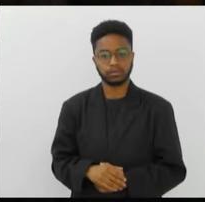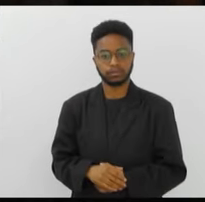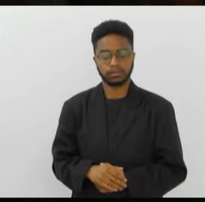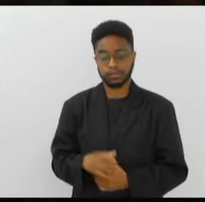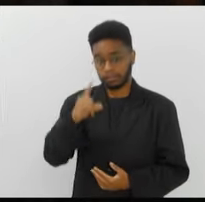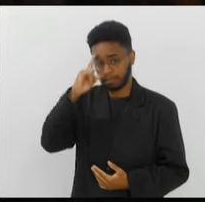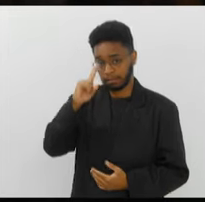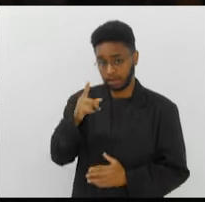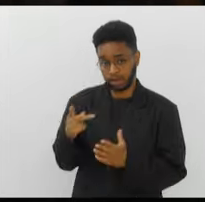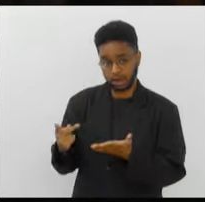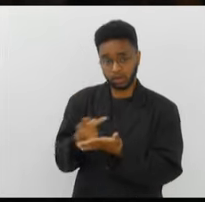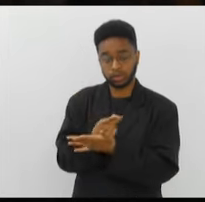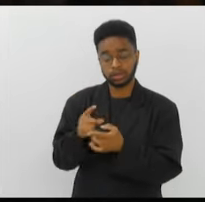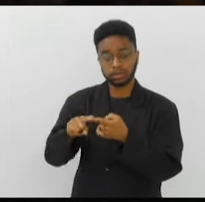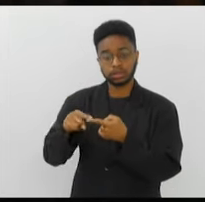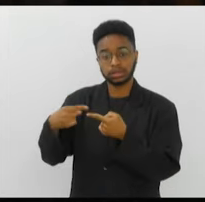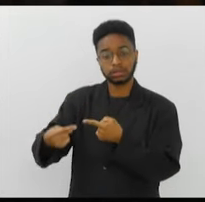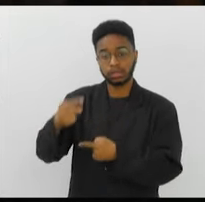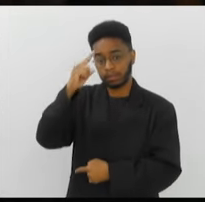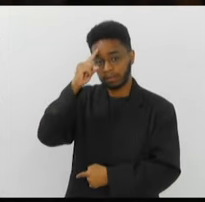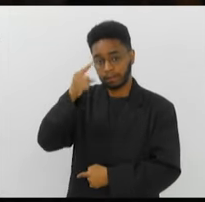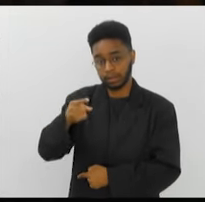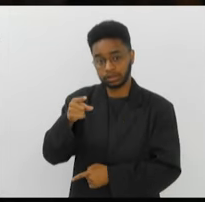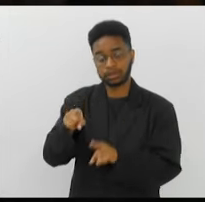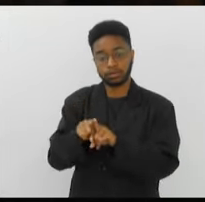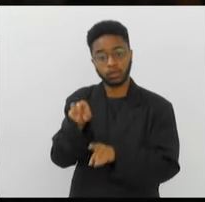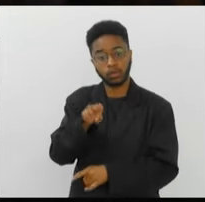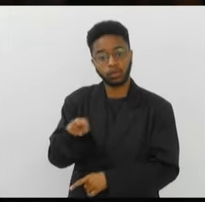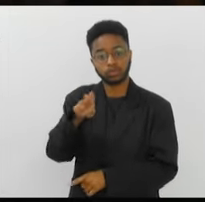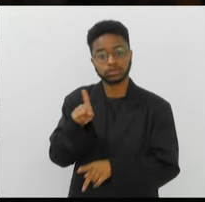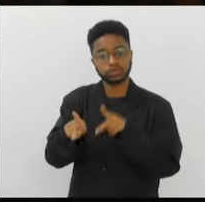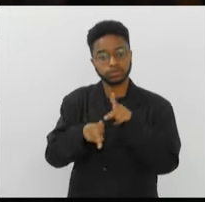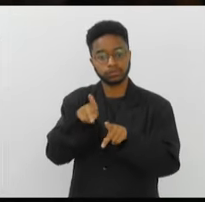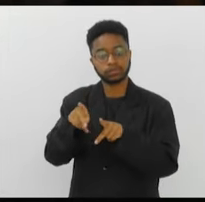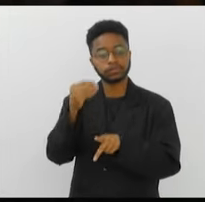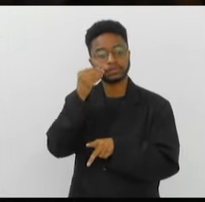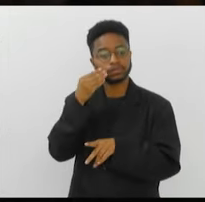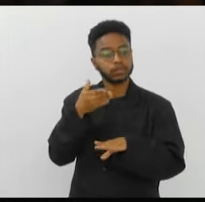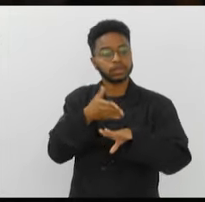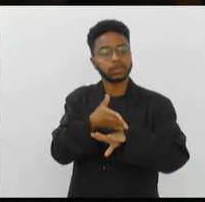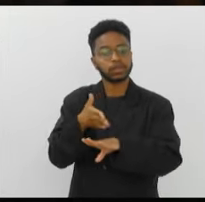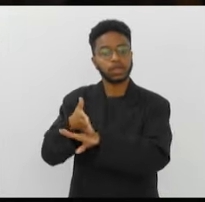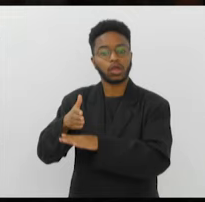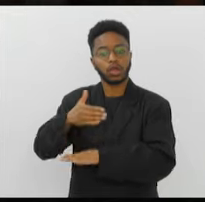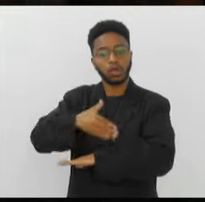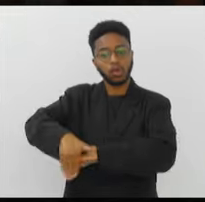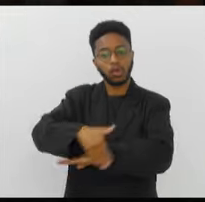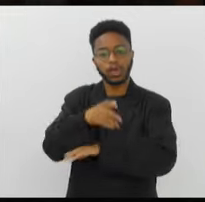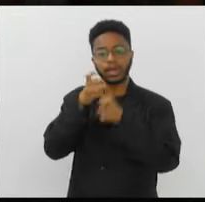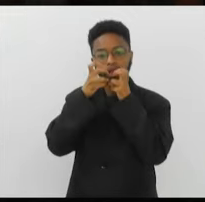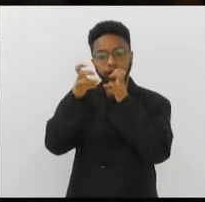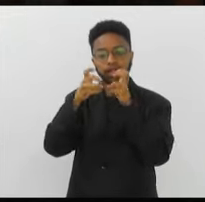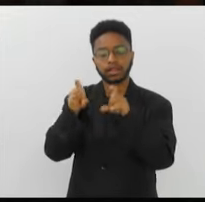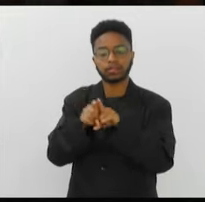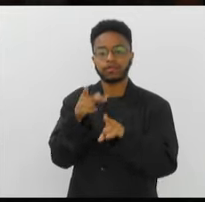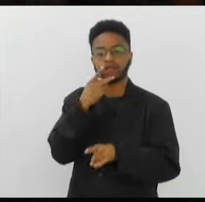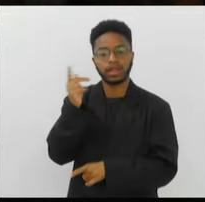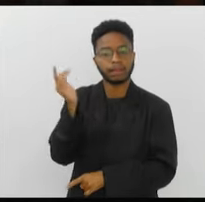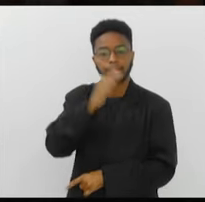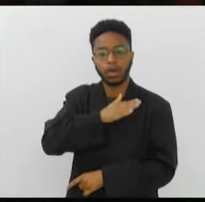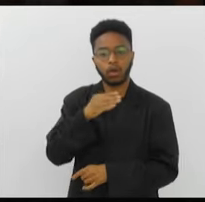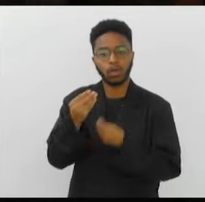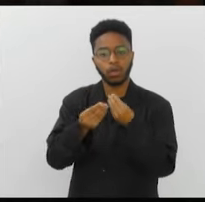acontecer, depois manda e usa a população para ir para as ruas gritarem e falar mal da